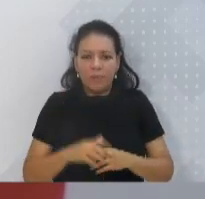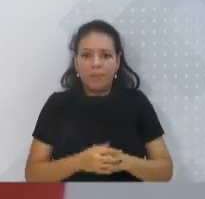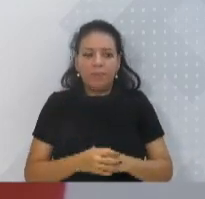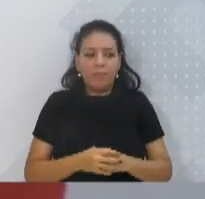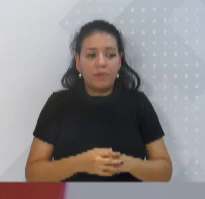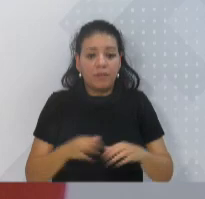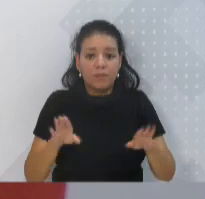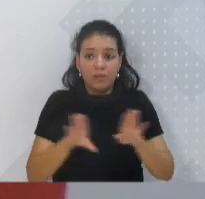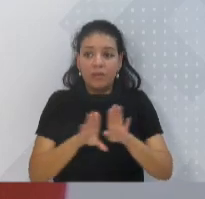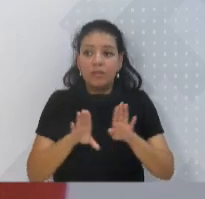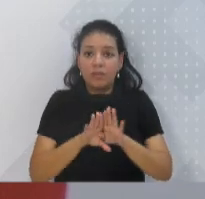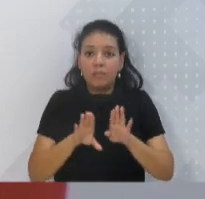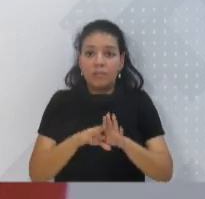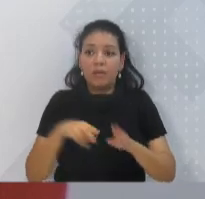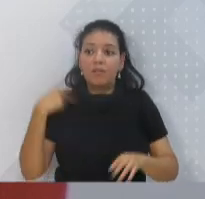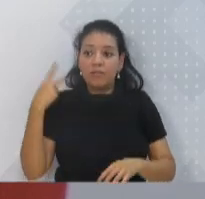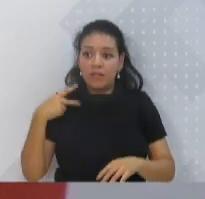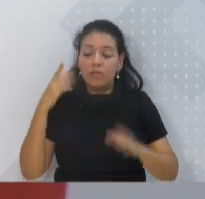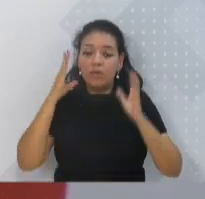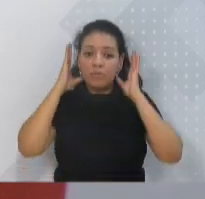Inclusive, o vereador